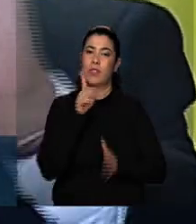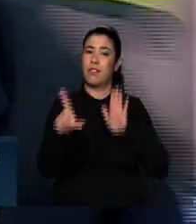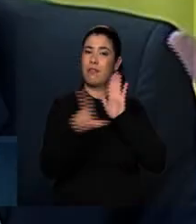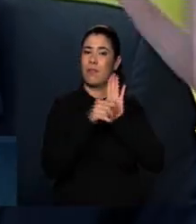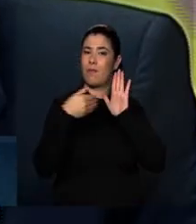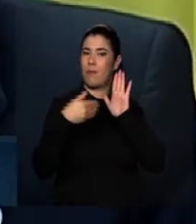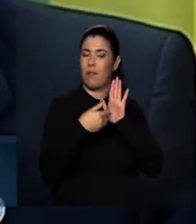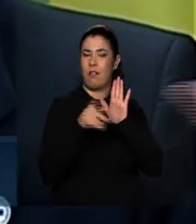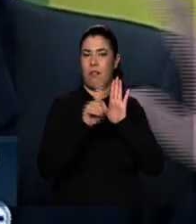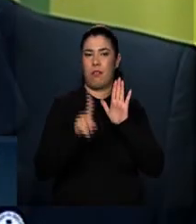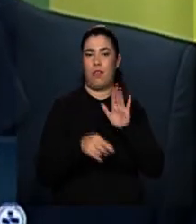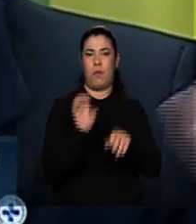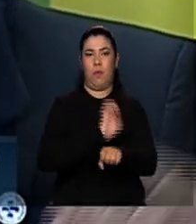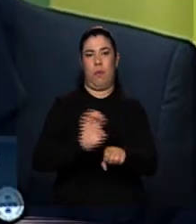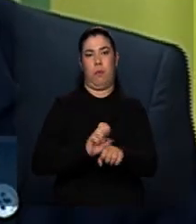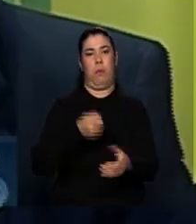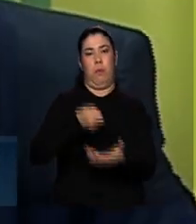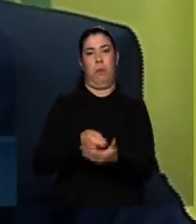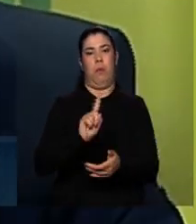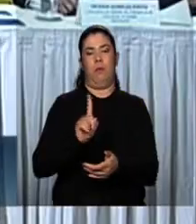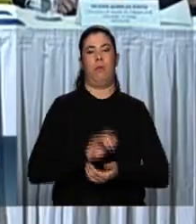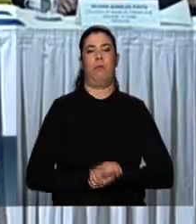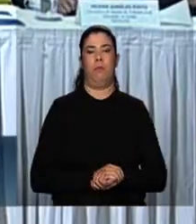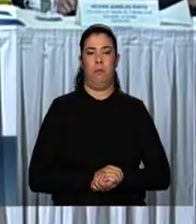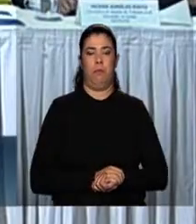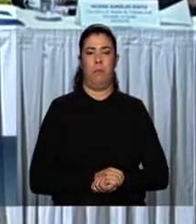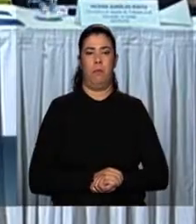não é um serviço social obrigatório.